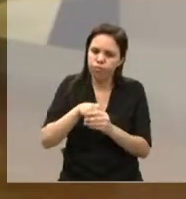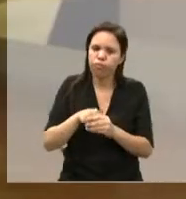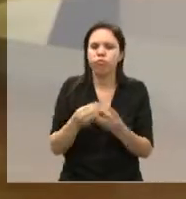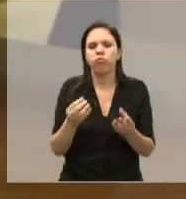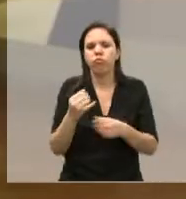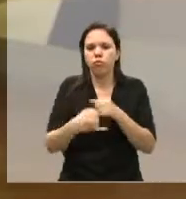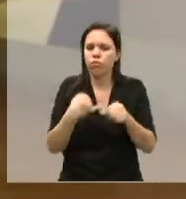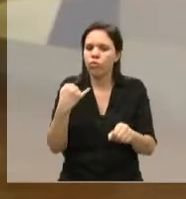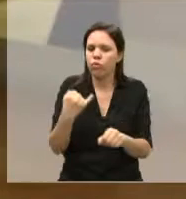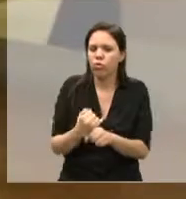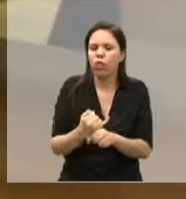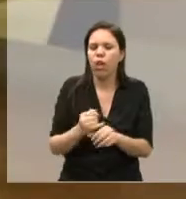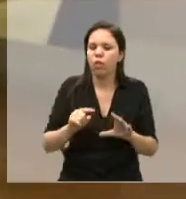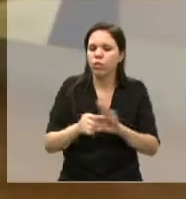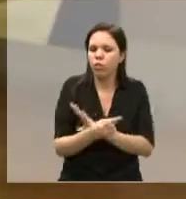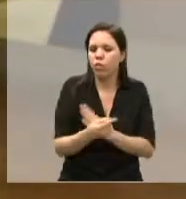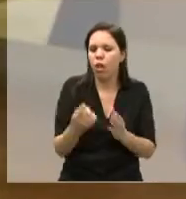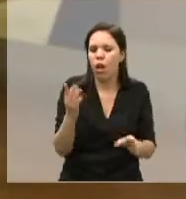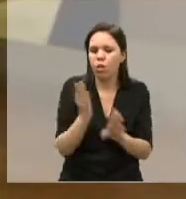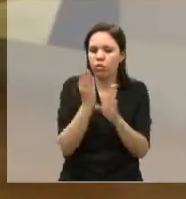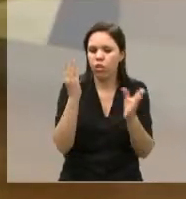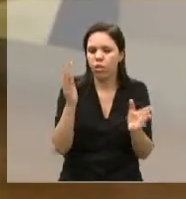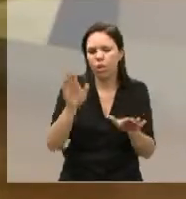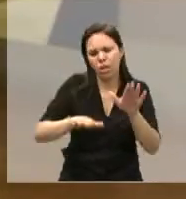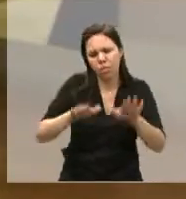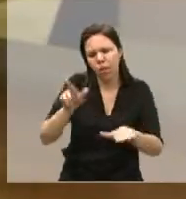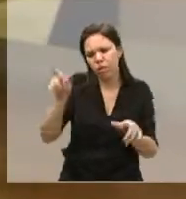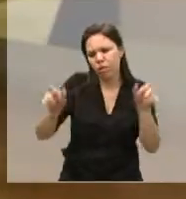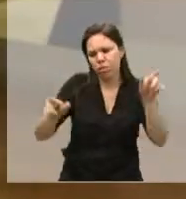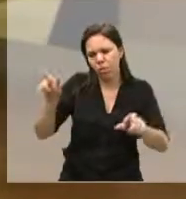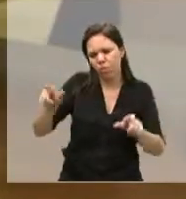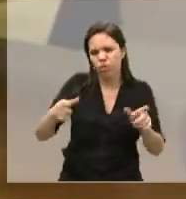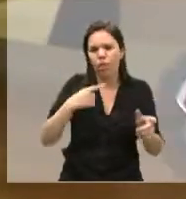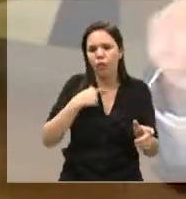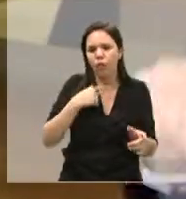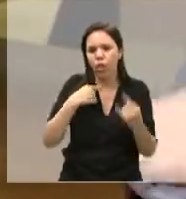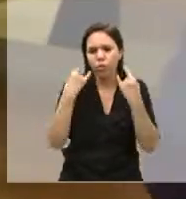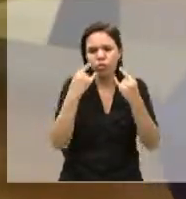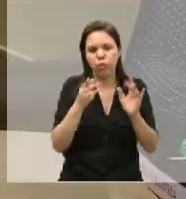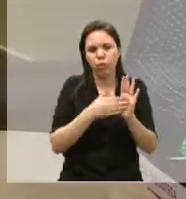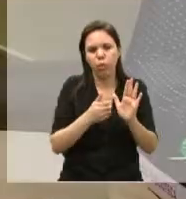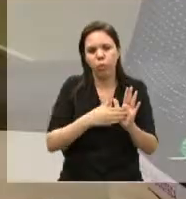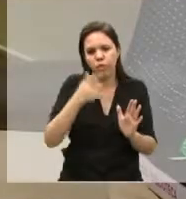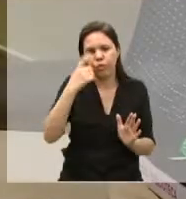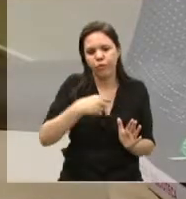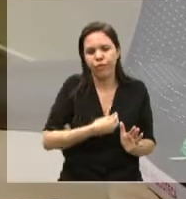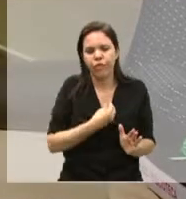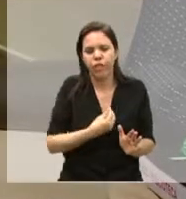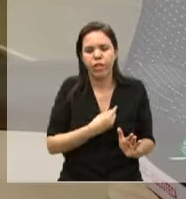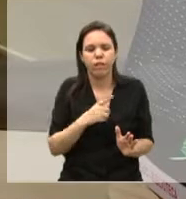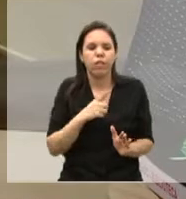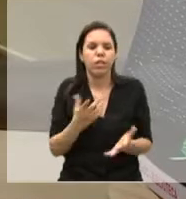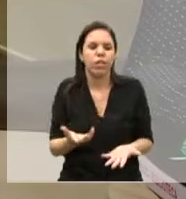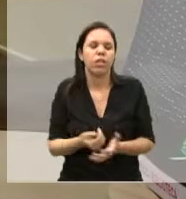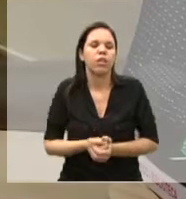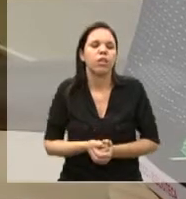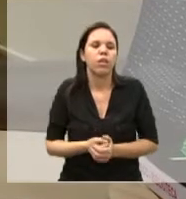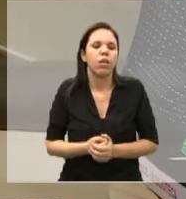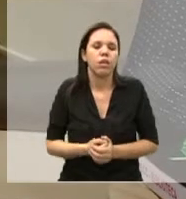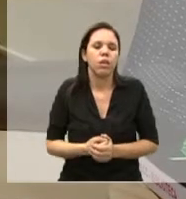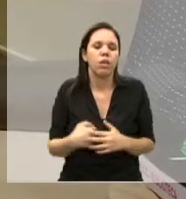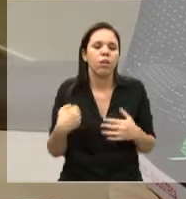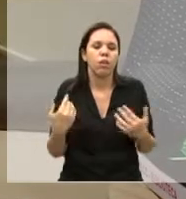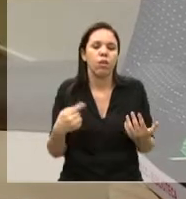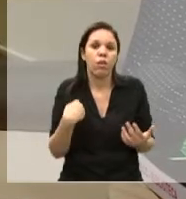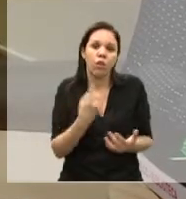busquei lá. Então, vai muito também do indivíduo. Do propósito. Do propósito. Eu acho que enquanto a